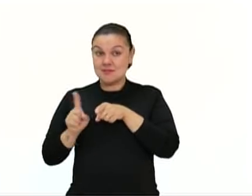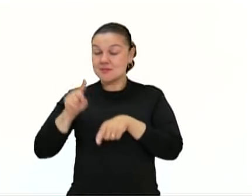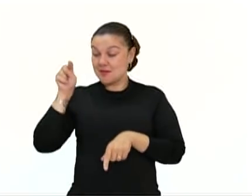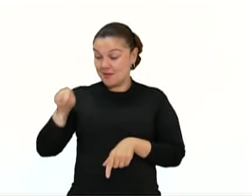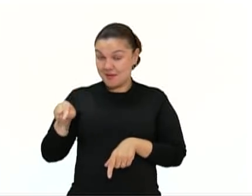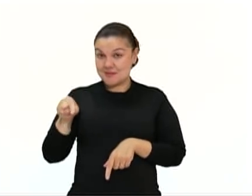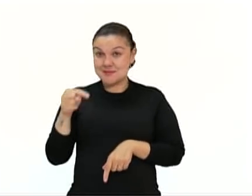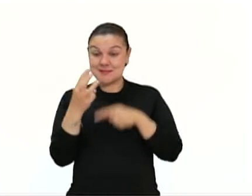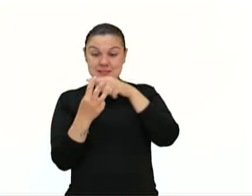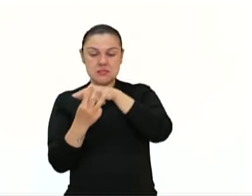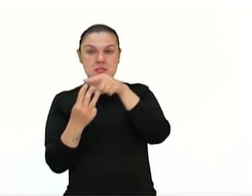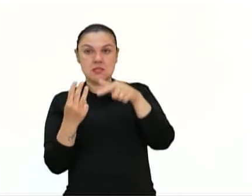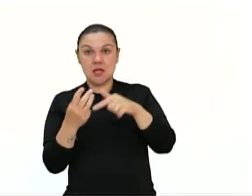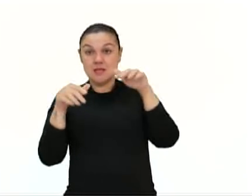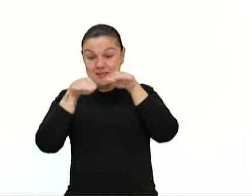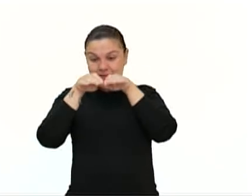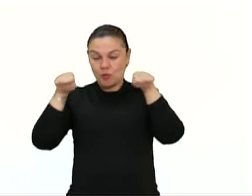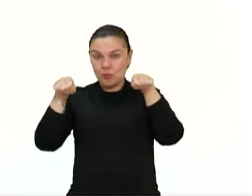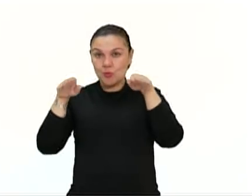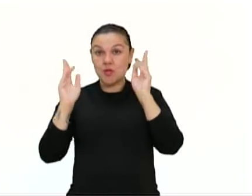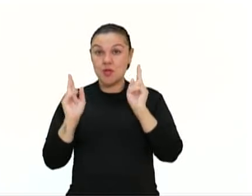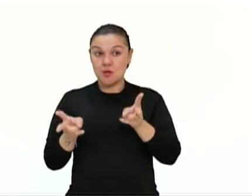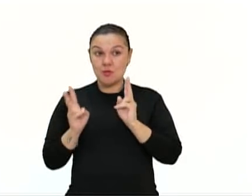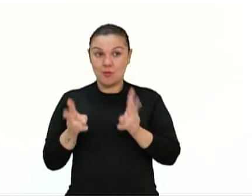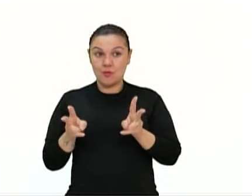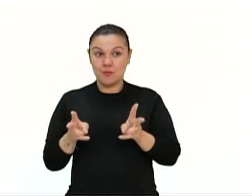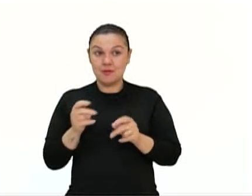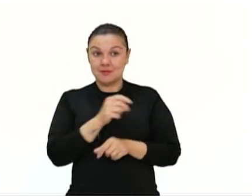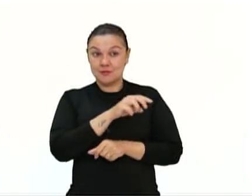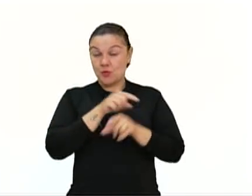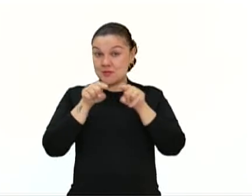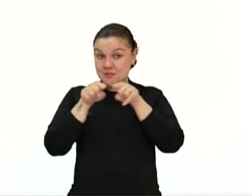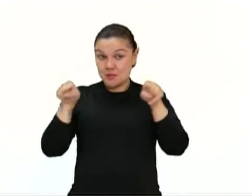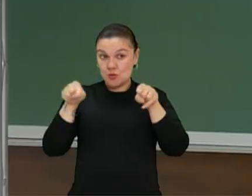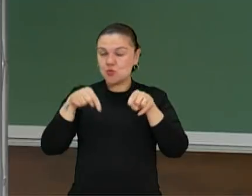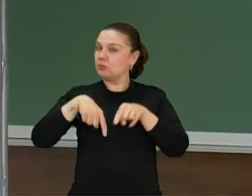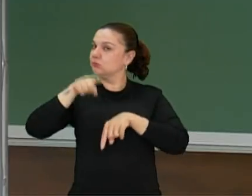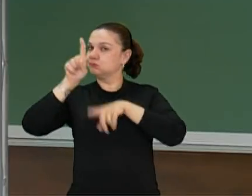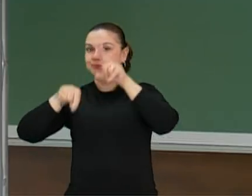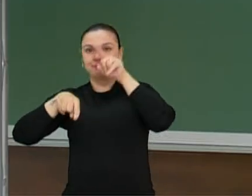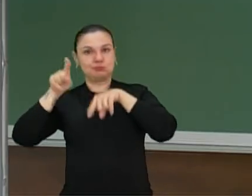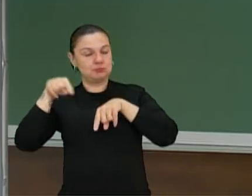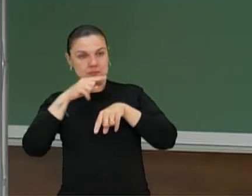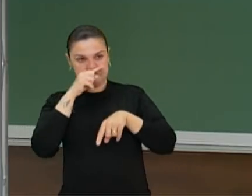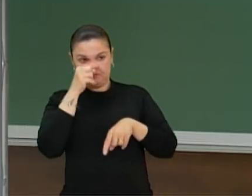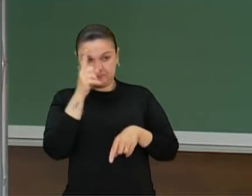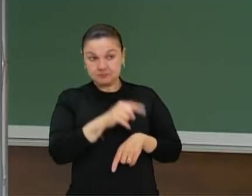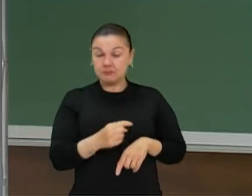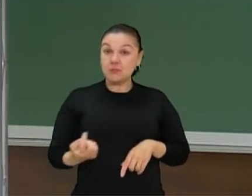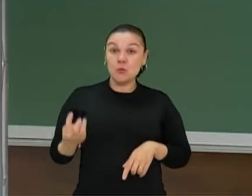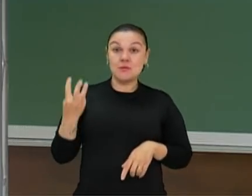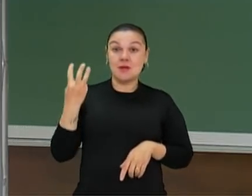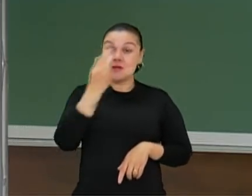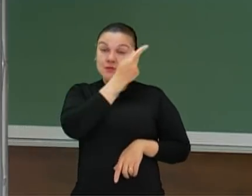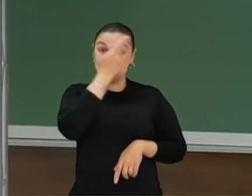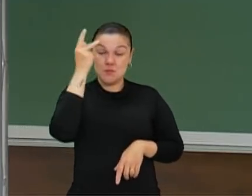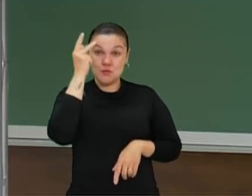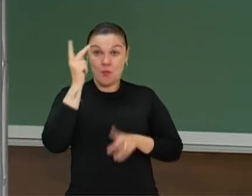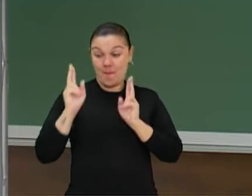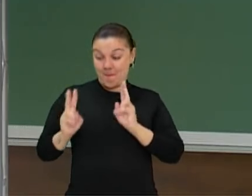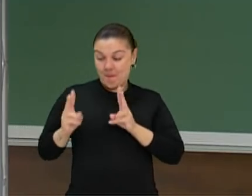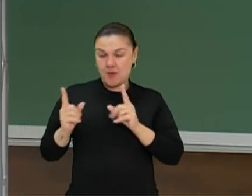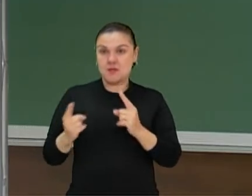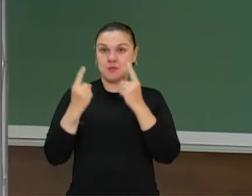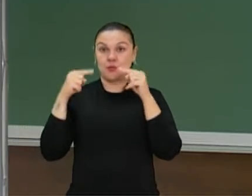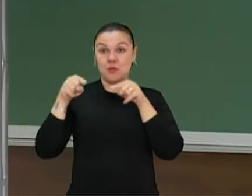e esse, eles têm a mesma altura. Só esses 3 têm a mesma altura, os outros têm. Então, eu tenho 3 pessoas com a mesma